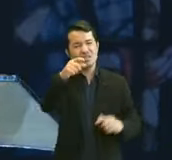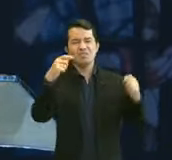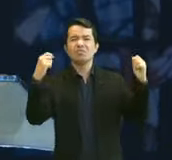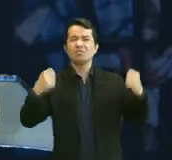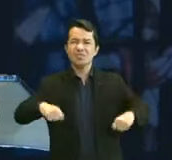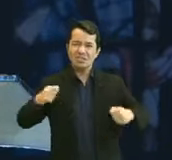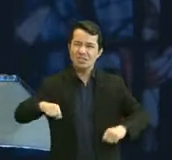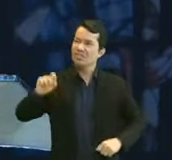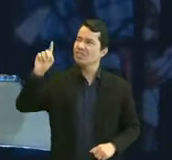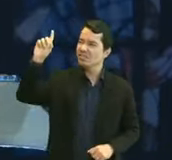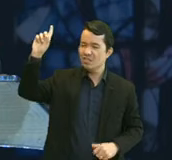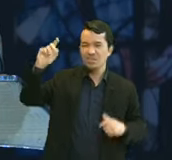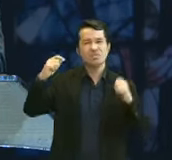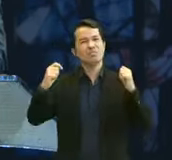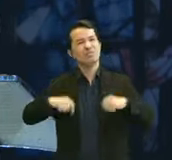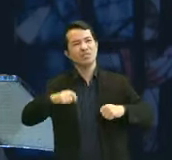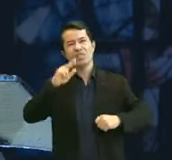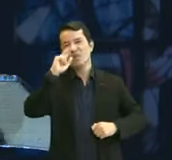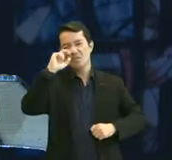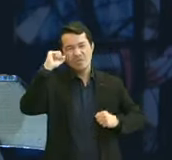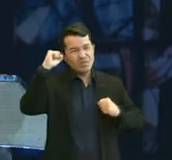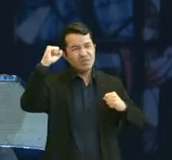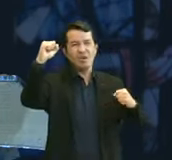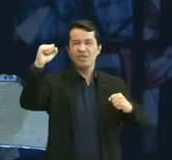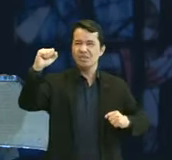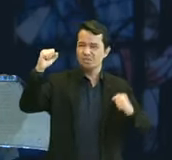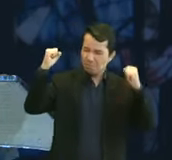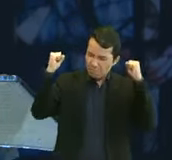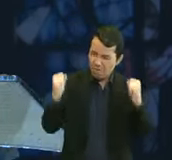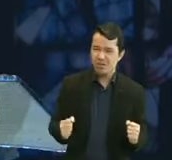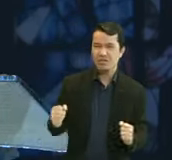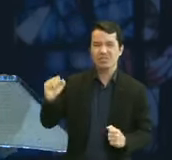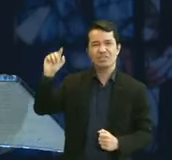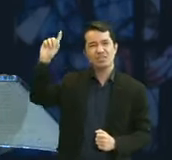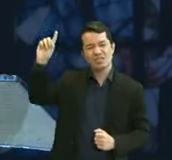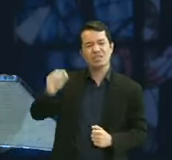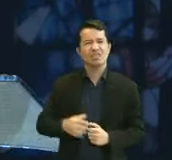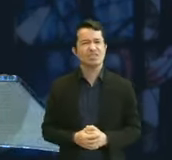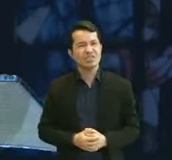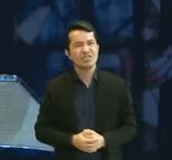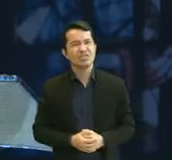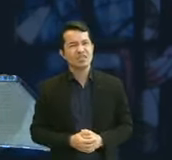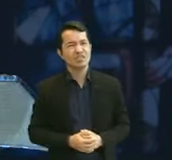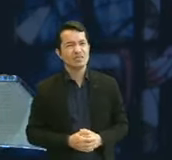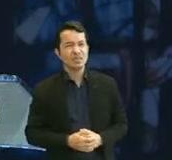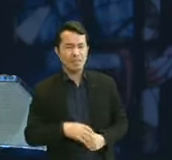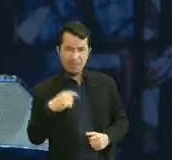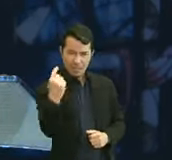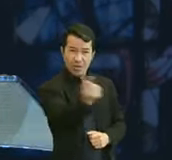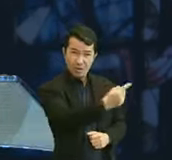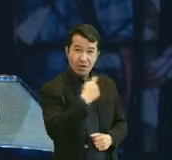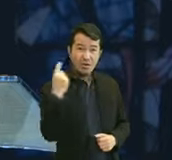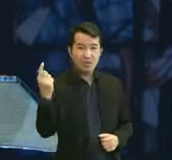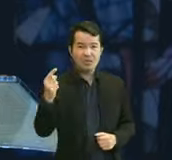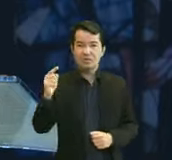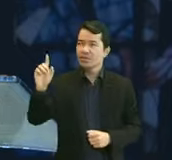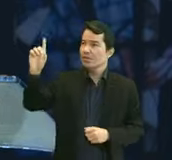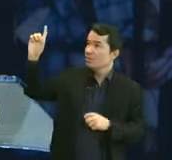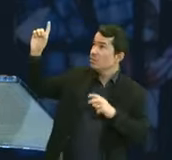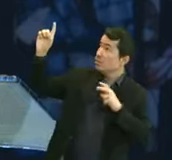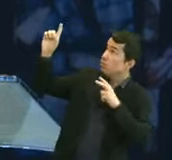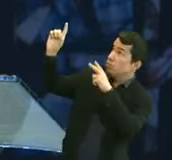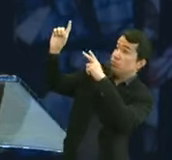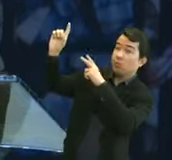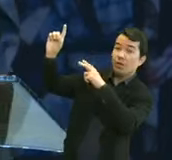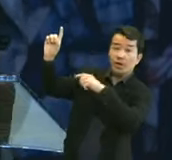Quando olharmos para cima e falarmos para as pessoas que existe um Deus que socorre e pode todas as coisas,